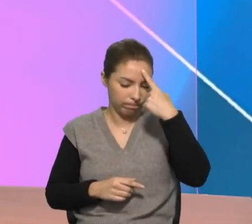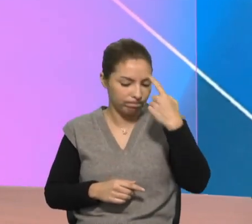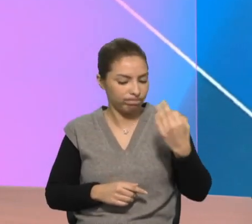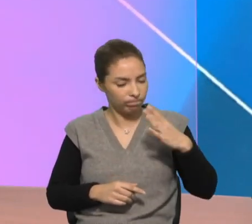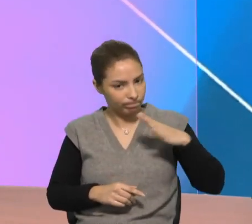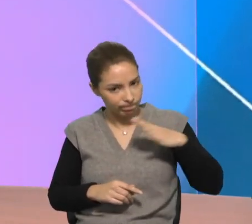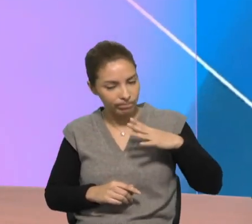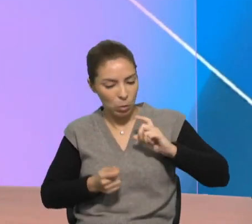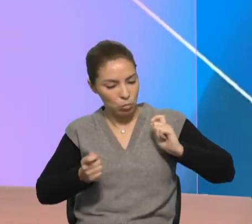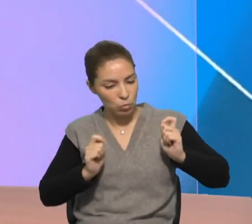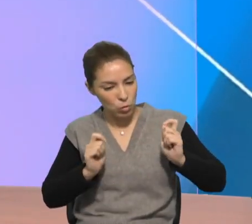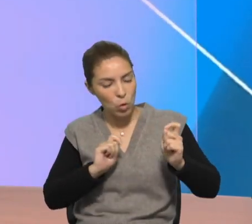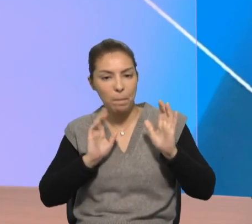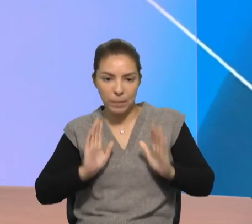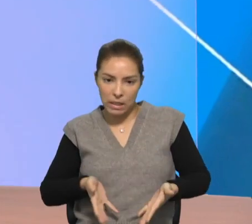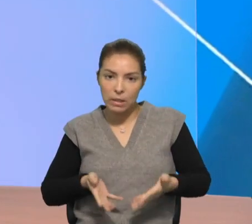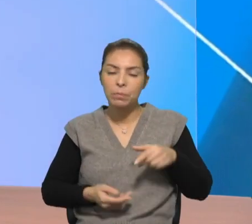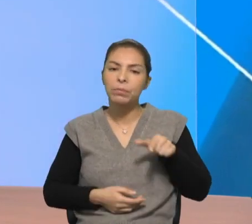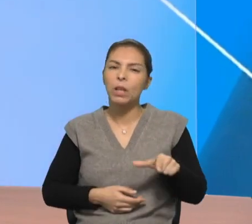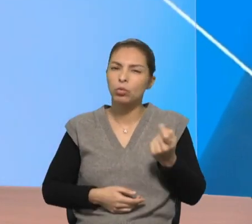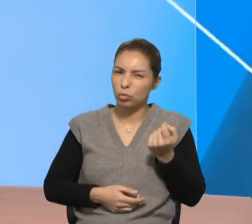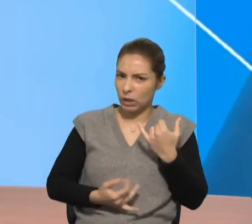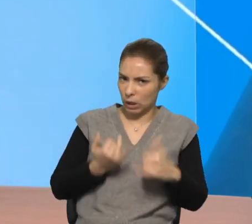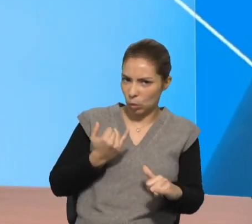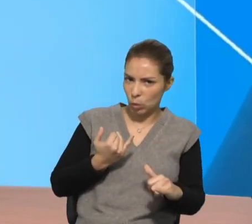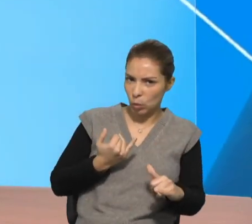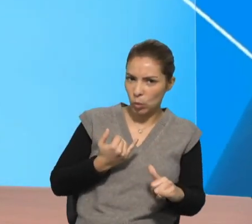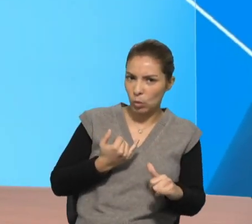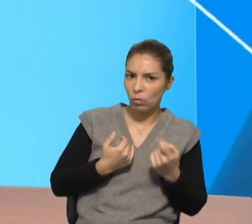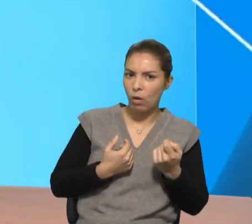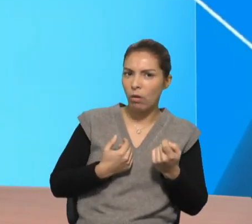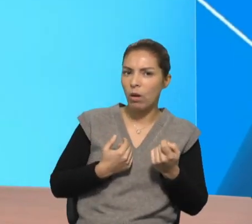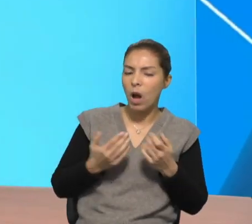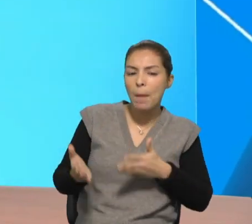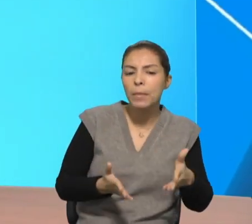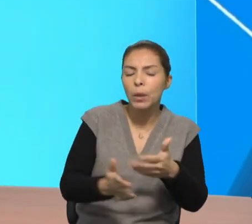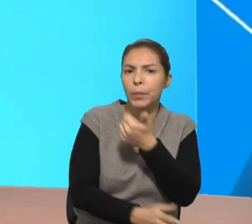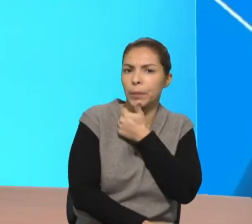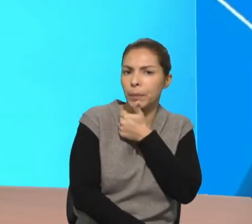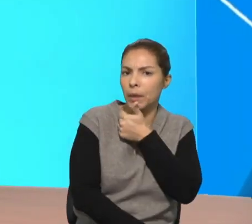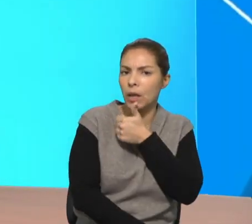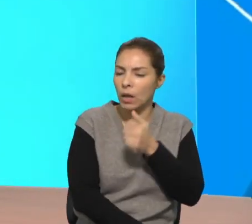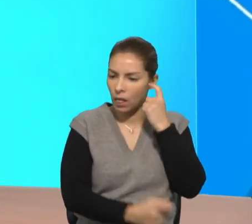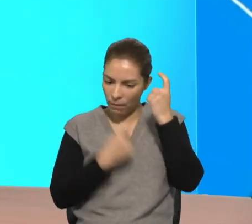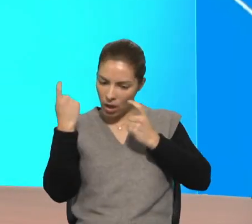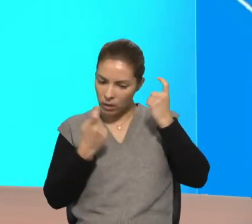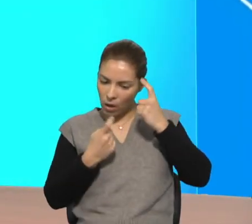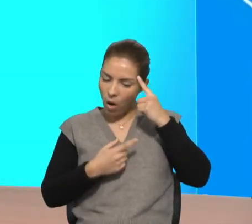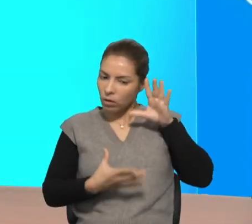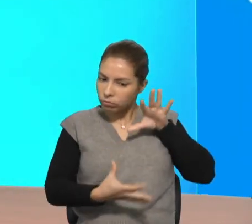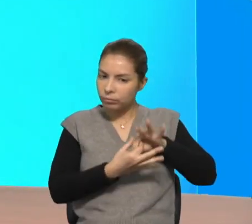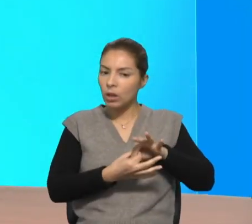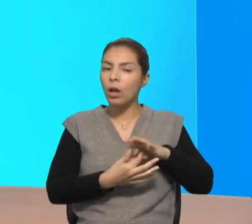mudanças a implementar, pergunto se podemos correr o risco de ter aqui um caminho estéril que assenta mais na reflexão e que depois seja pouco